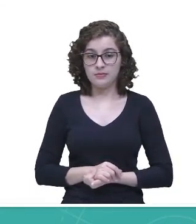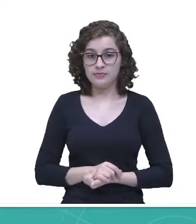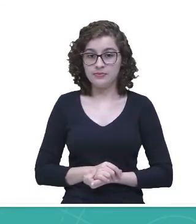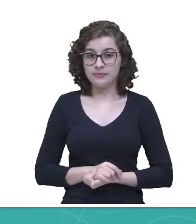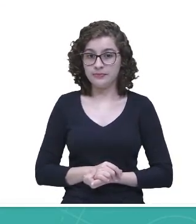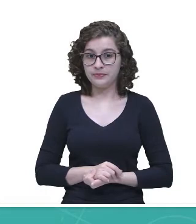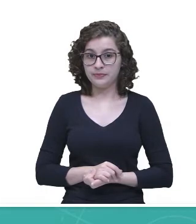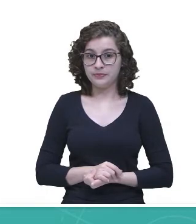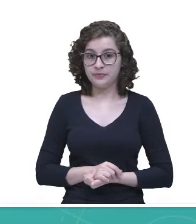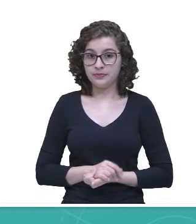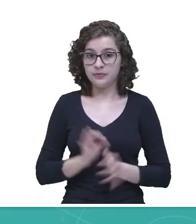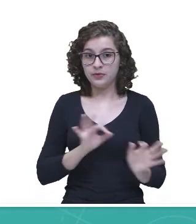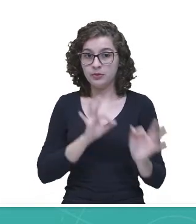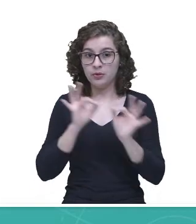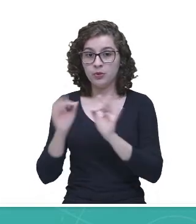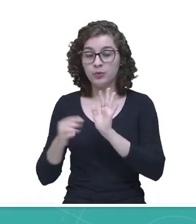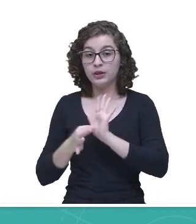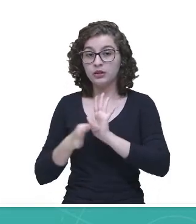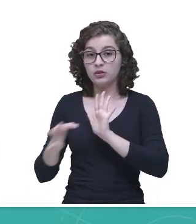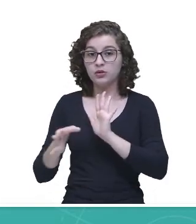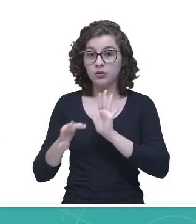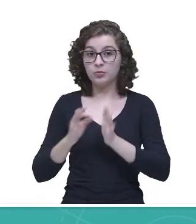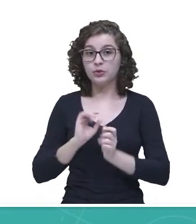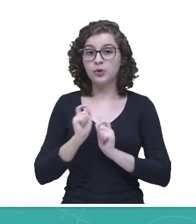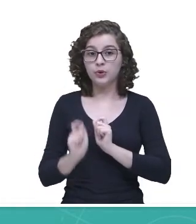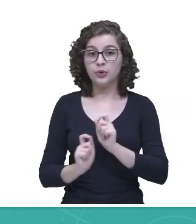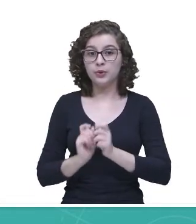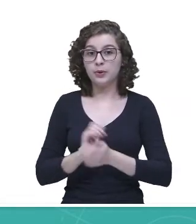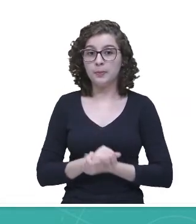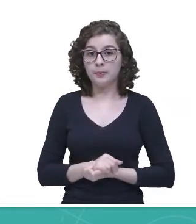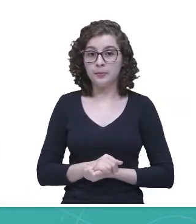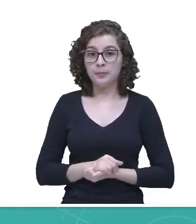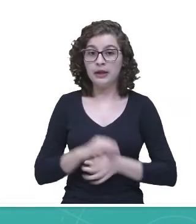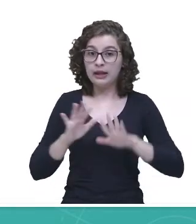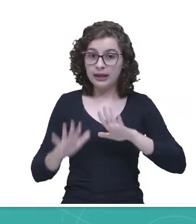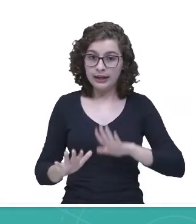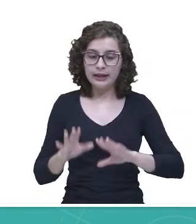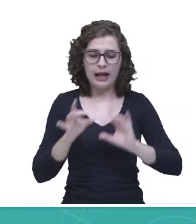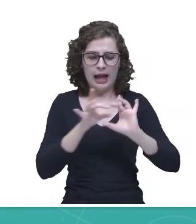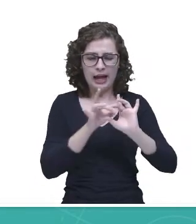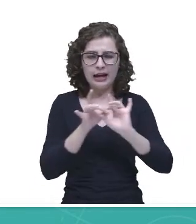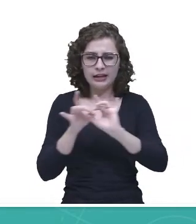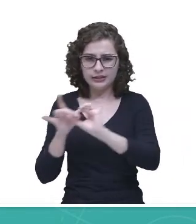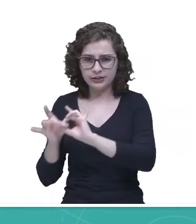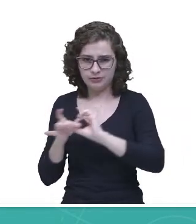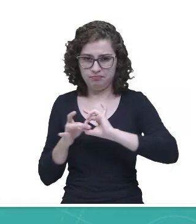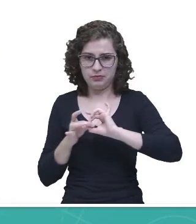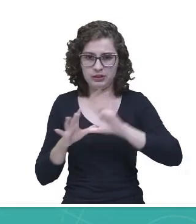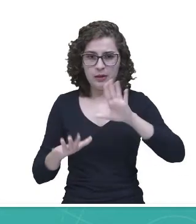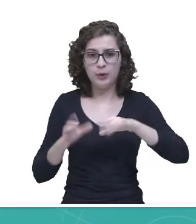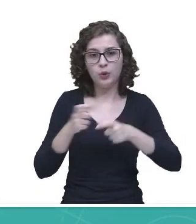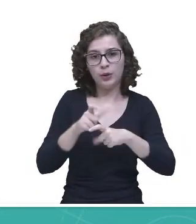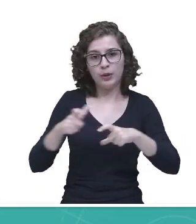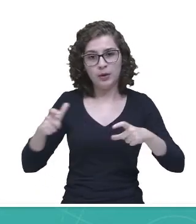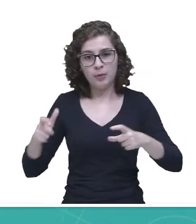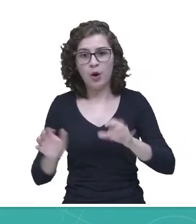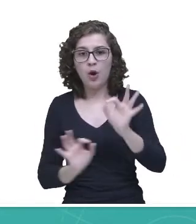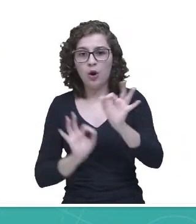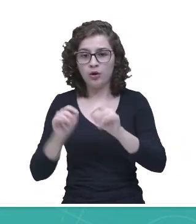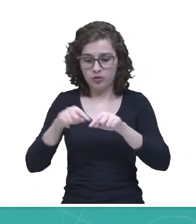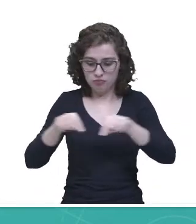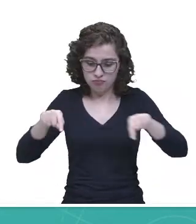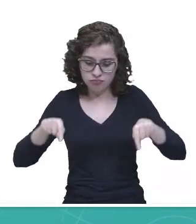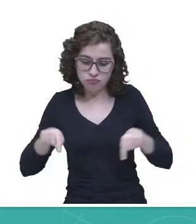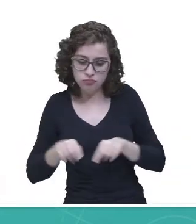vocês acompanharem, as redes elas vão ser diferenciadas, né, em termos de tamanho, da